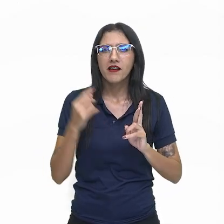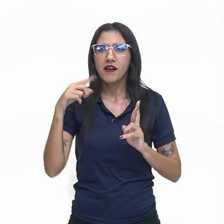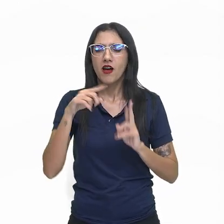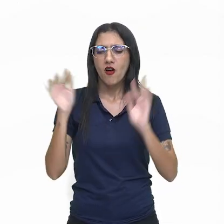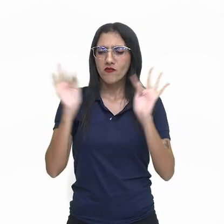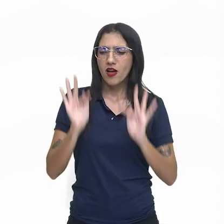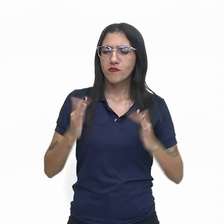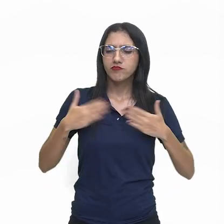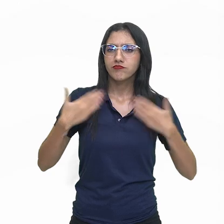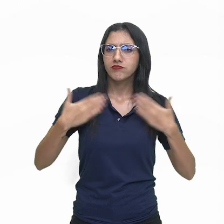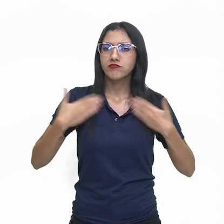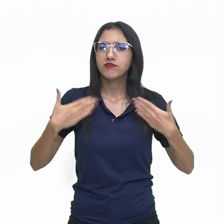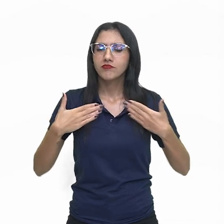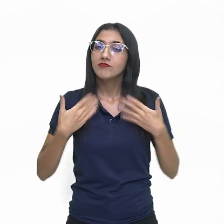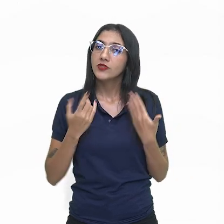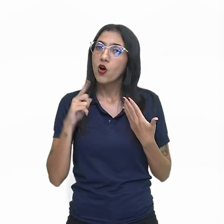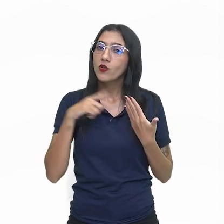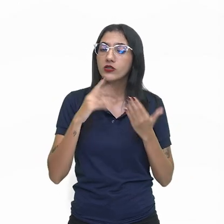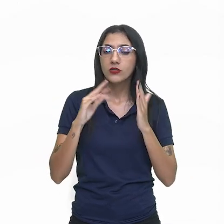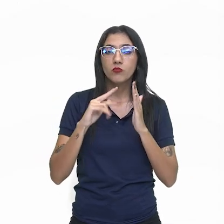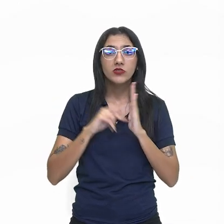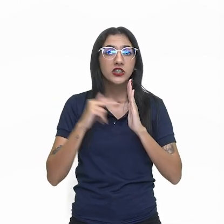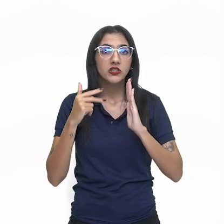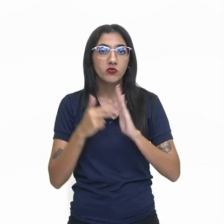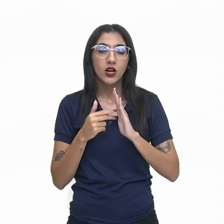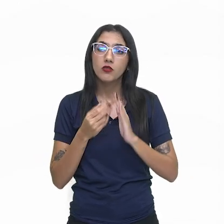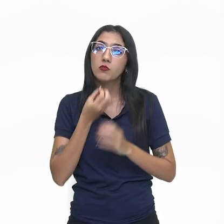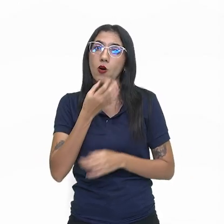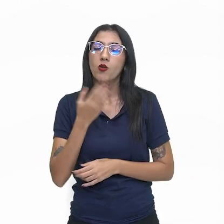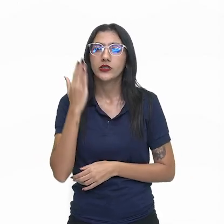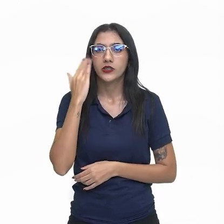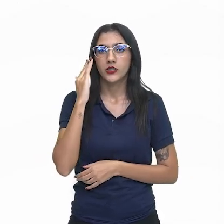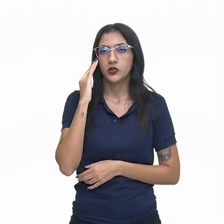da compreensão sempre uma interpretação.